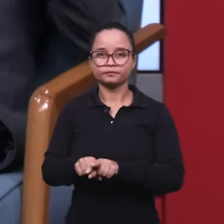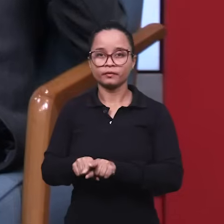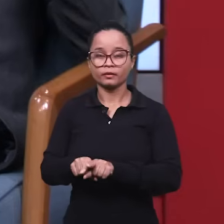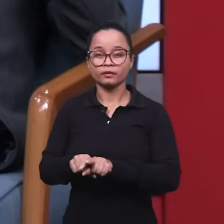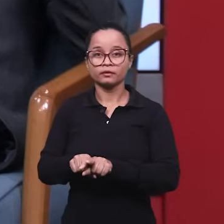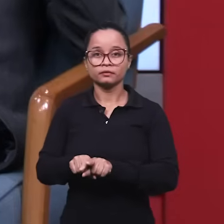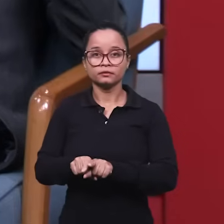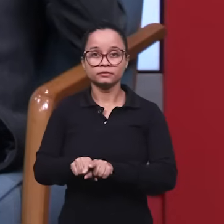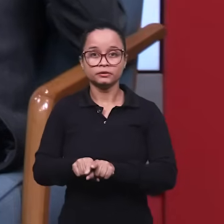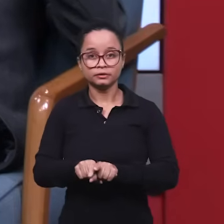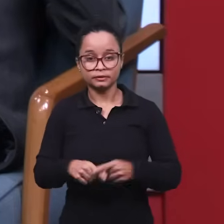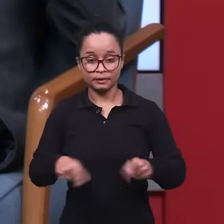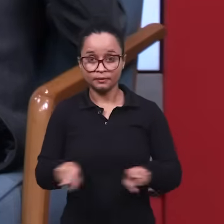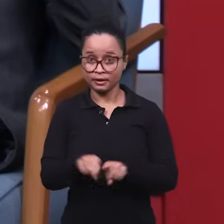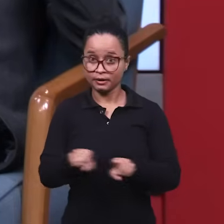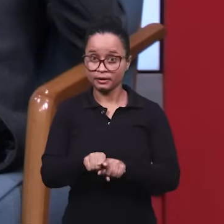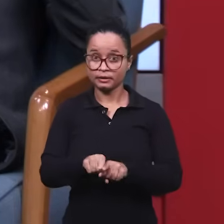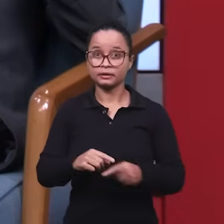secretar